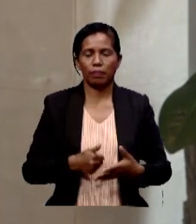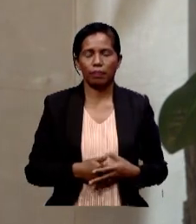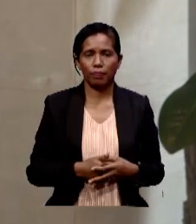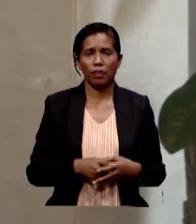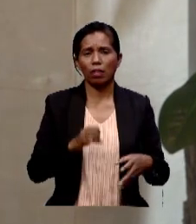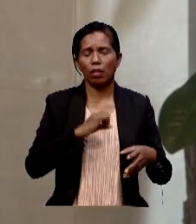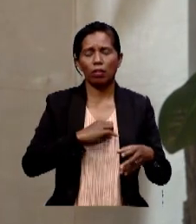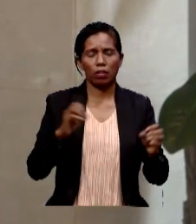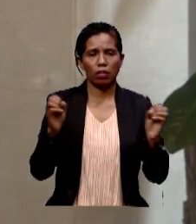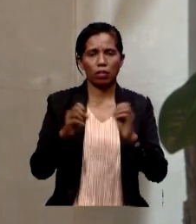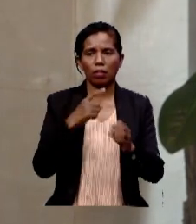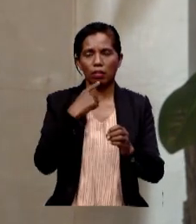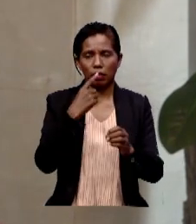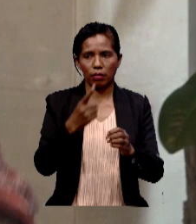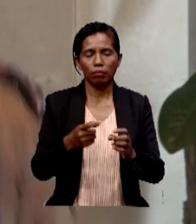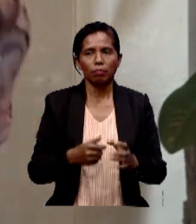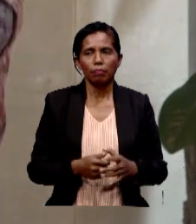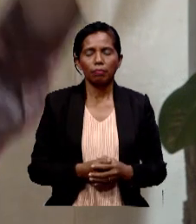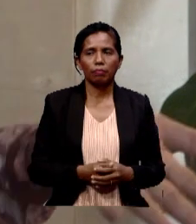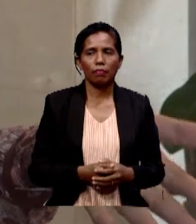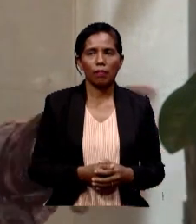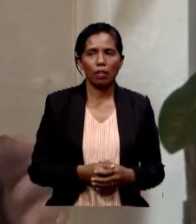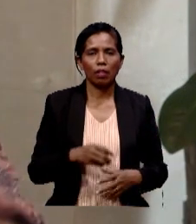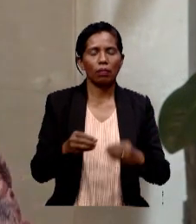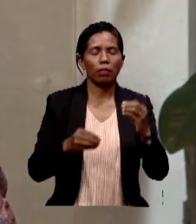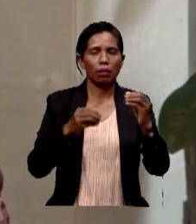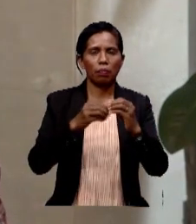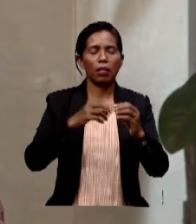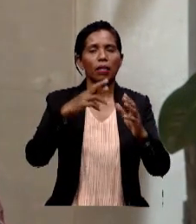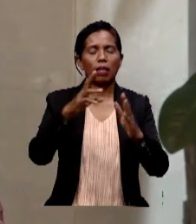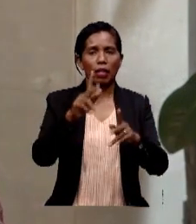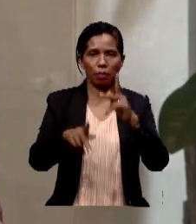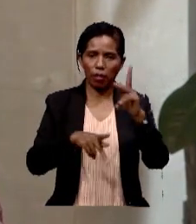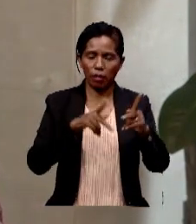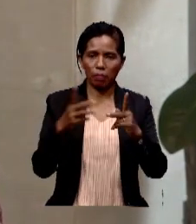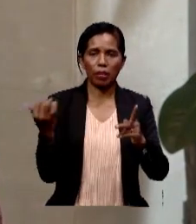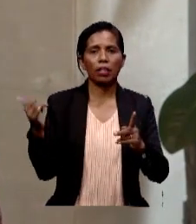Haula dian konsensa, konsensa ne, satan kora ba figura, zona ne,